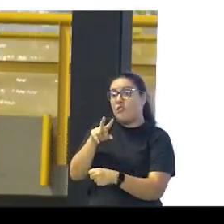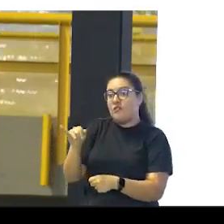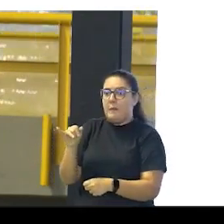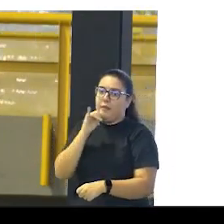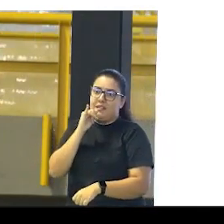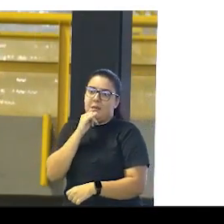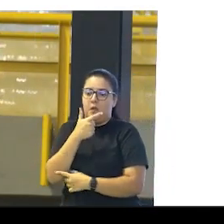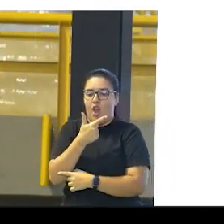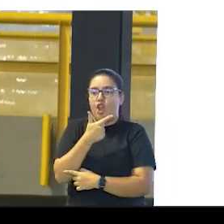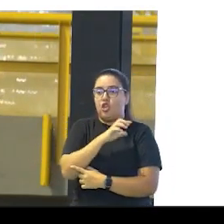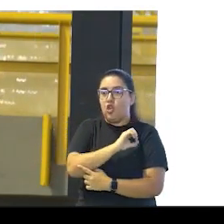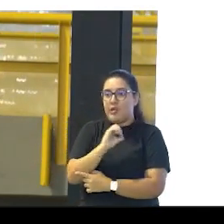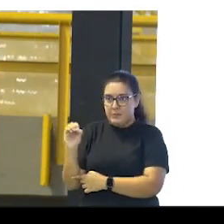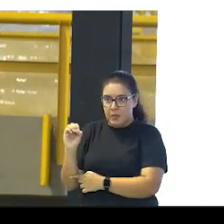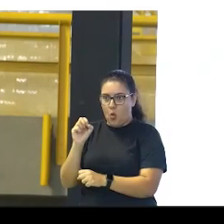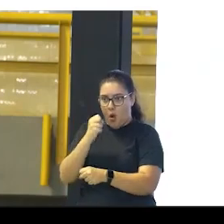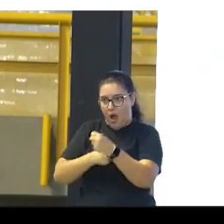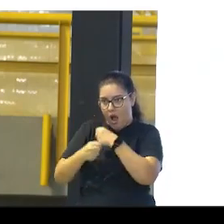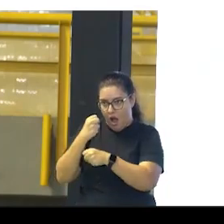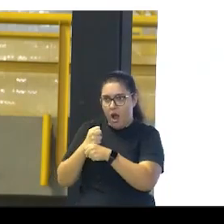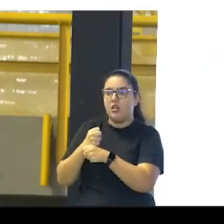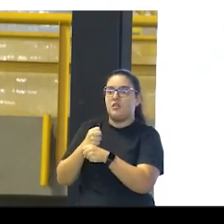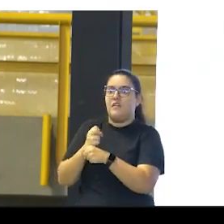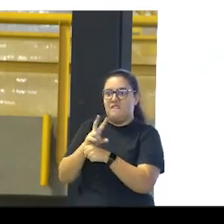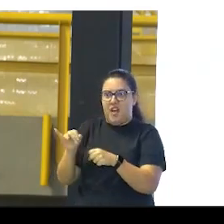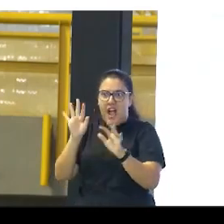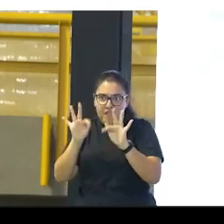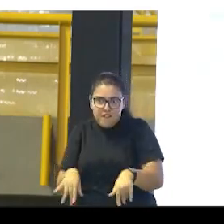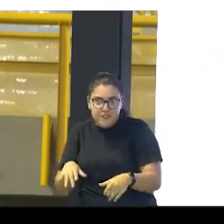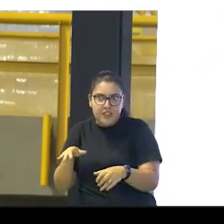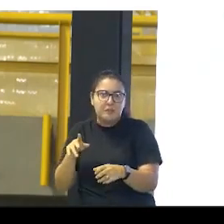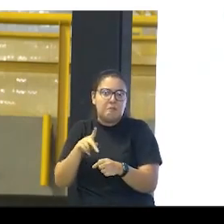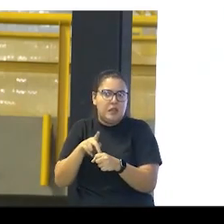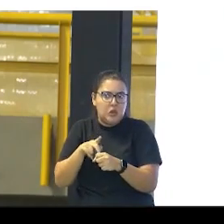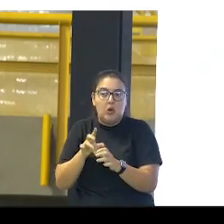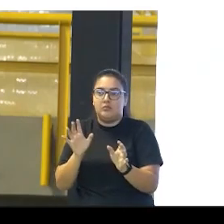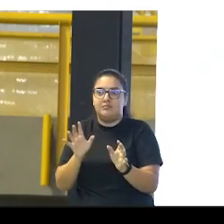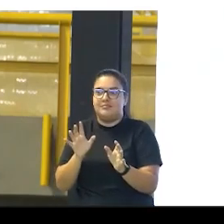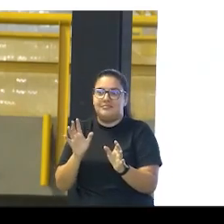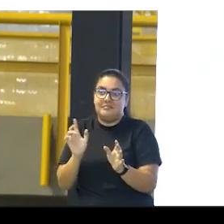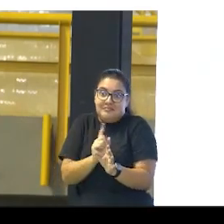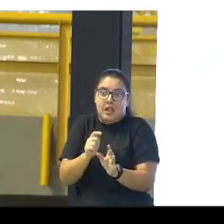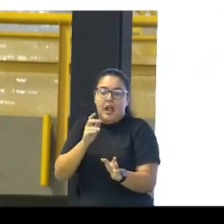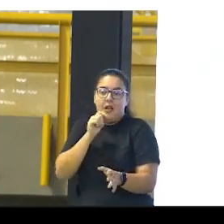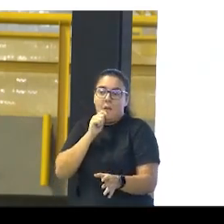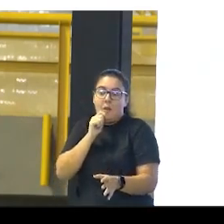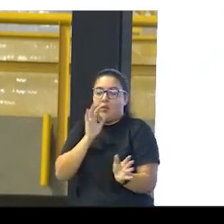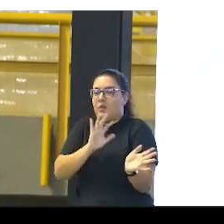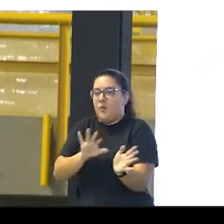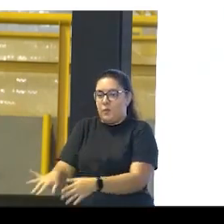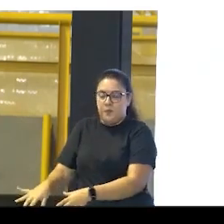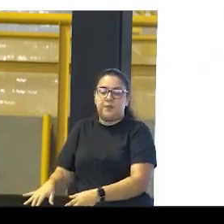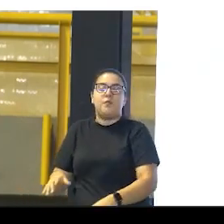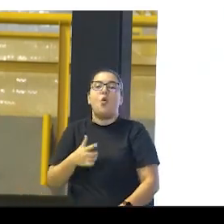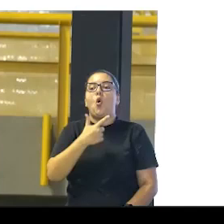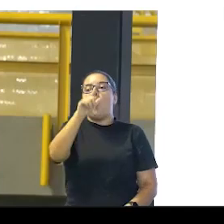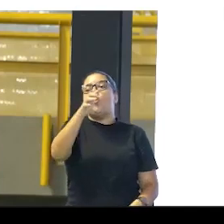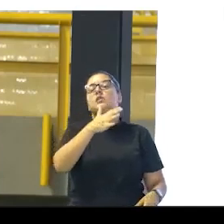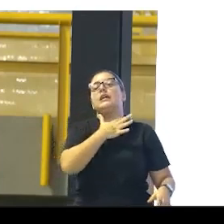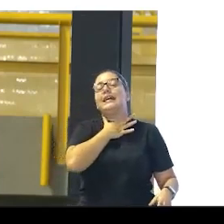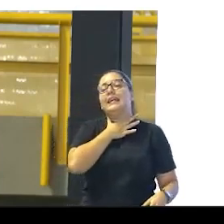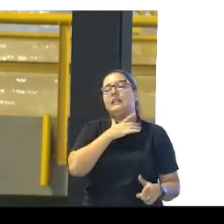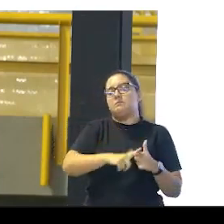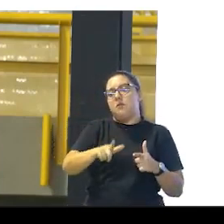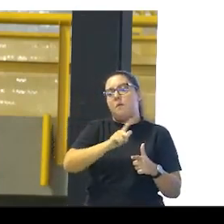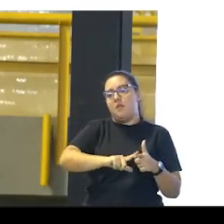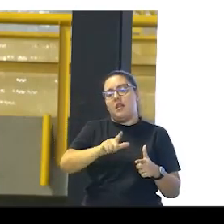século. Tivemos uma segunda crise em 1979, queda do Shah Reza Pahlavi, que era aliado dos